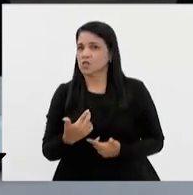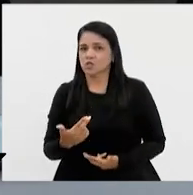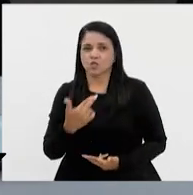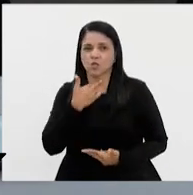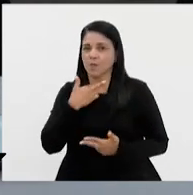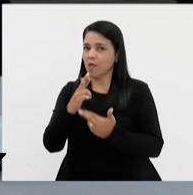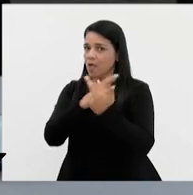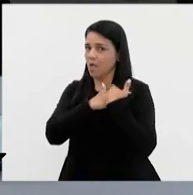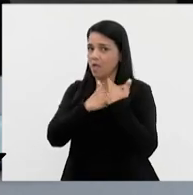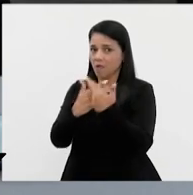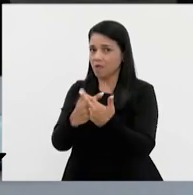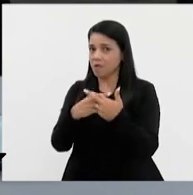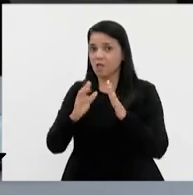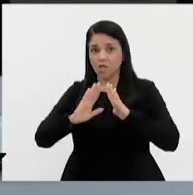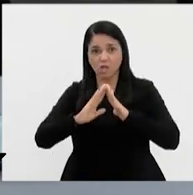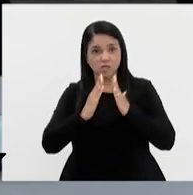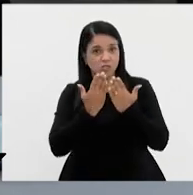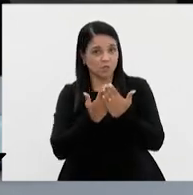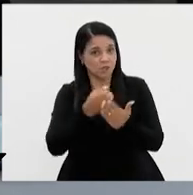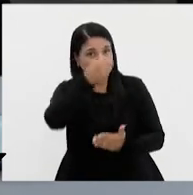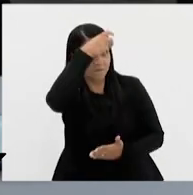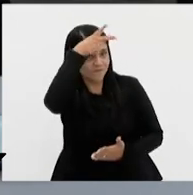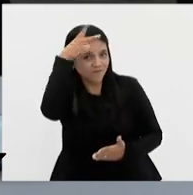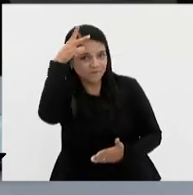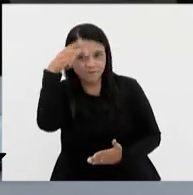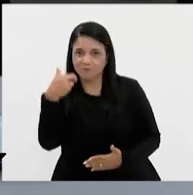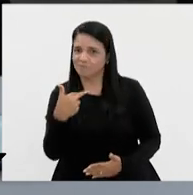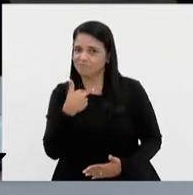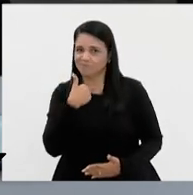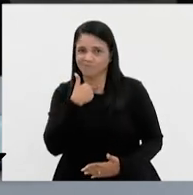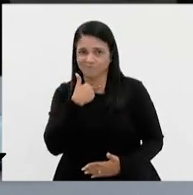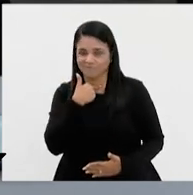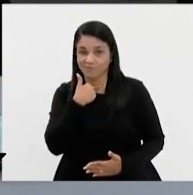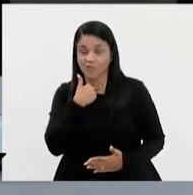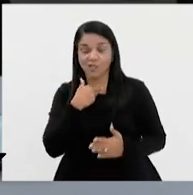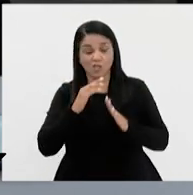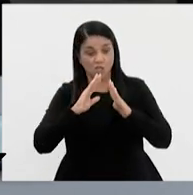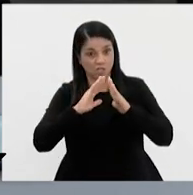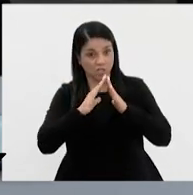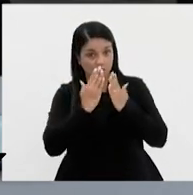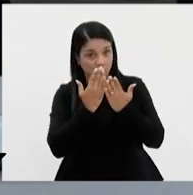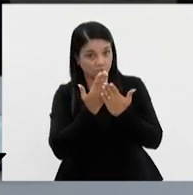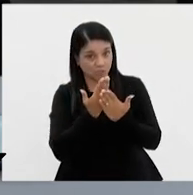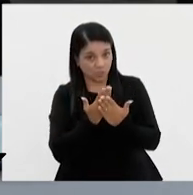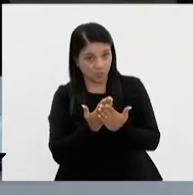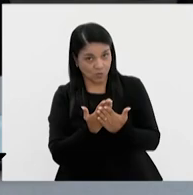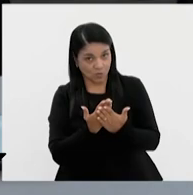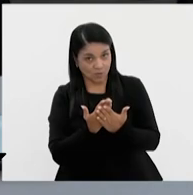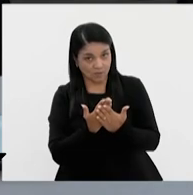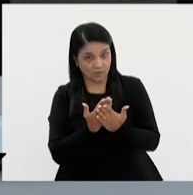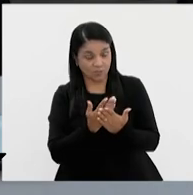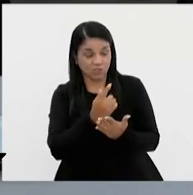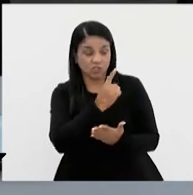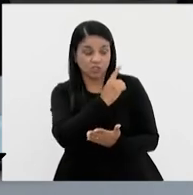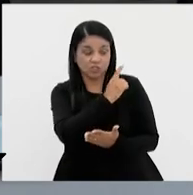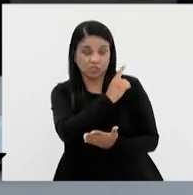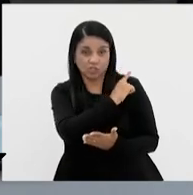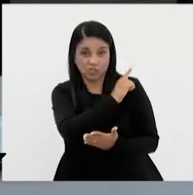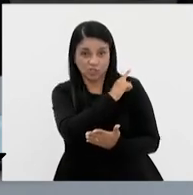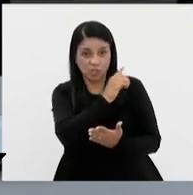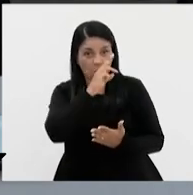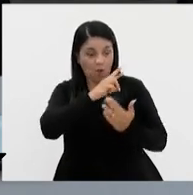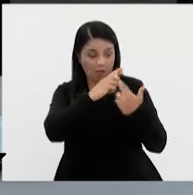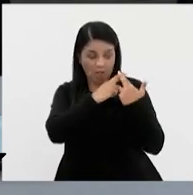as escolas públicas municipais. Então, tem que ser escolas públicas sob gestão do Estado do Rio